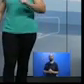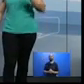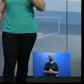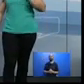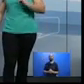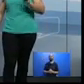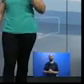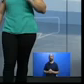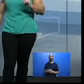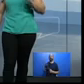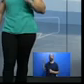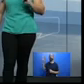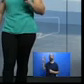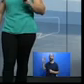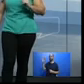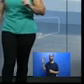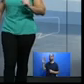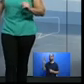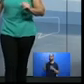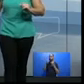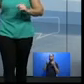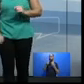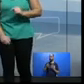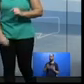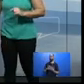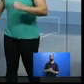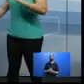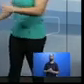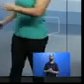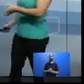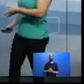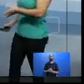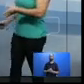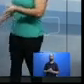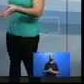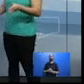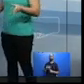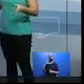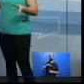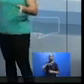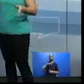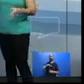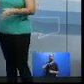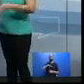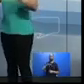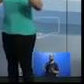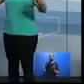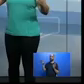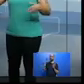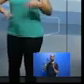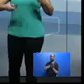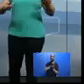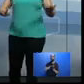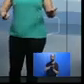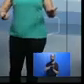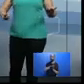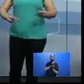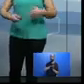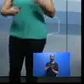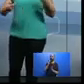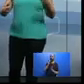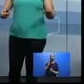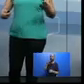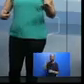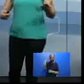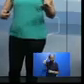Vamos ver onde os franceses entram aí? Quando os portugueses chegaram aqui no Brasil, só havia os índios,